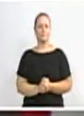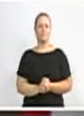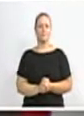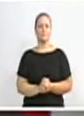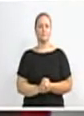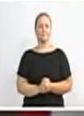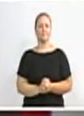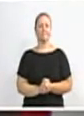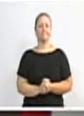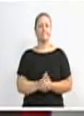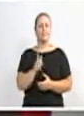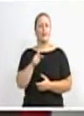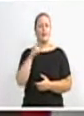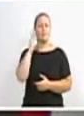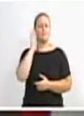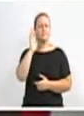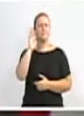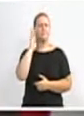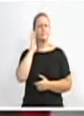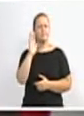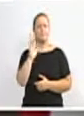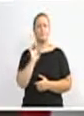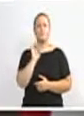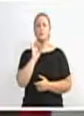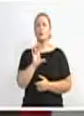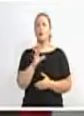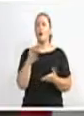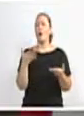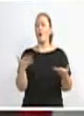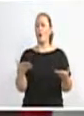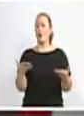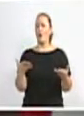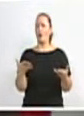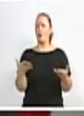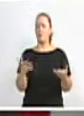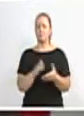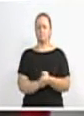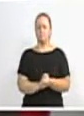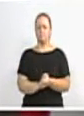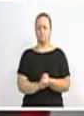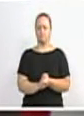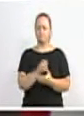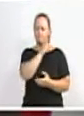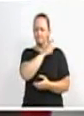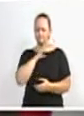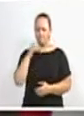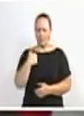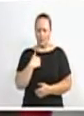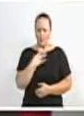é uma reflexão que não se dá só com base, vereador César, sim, no meu conhecimento.